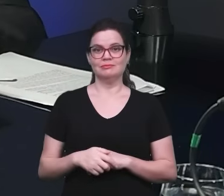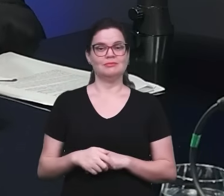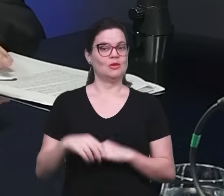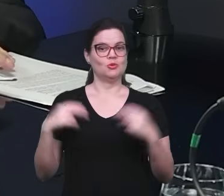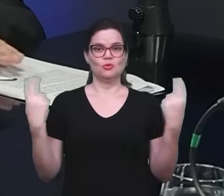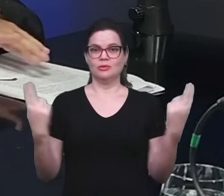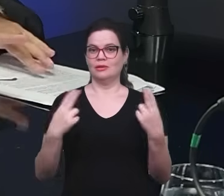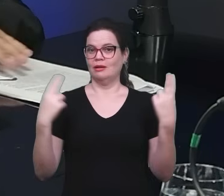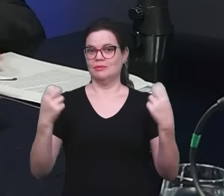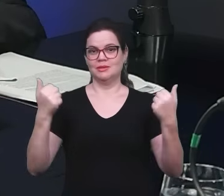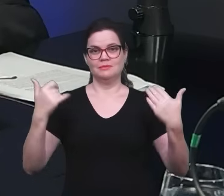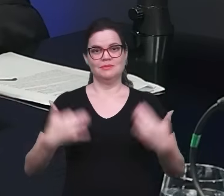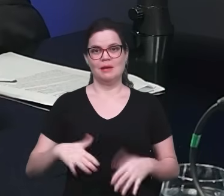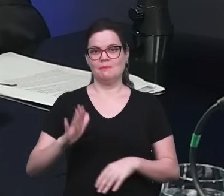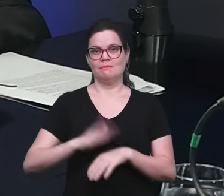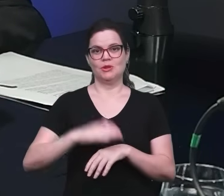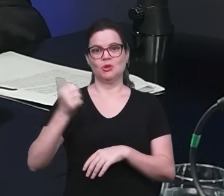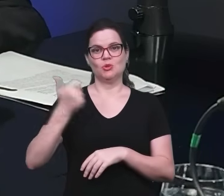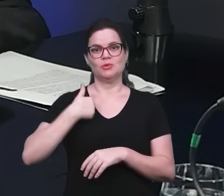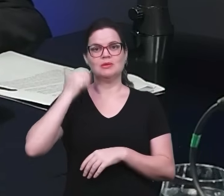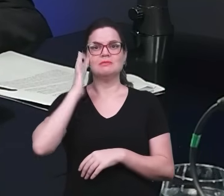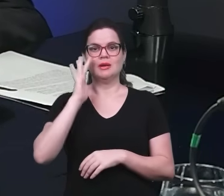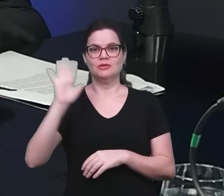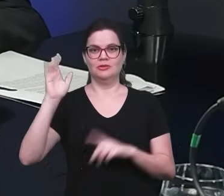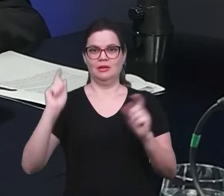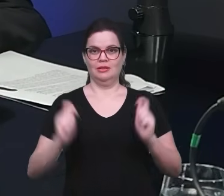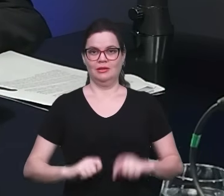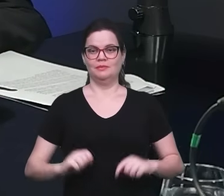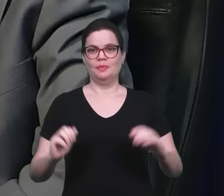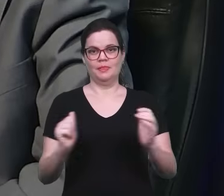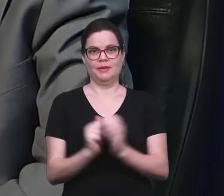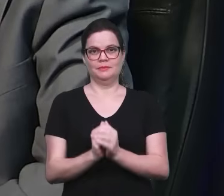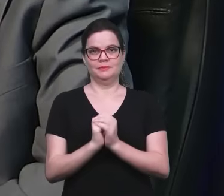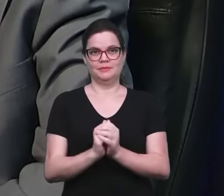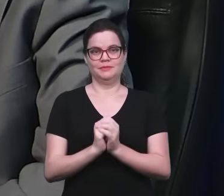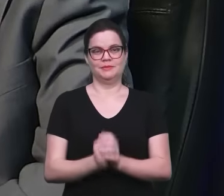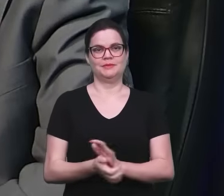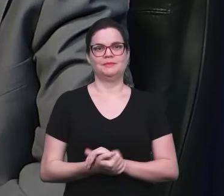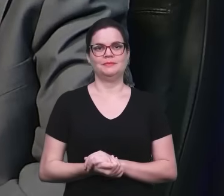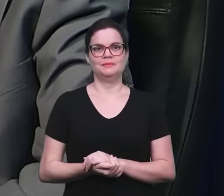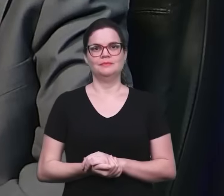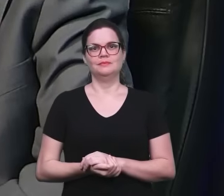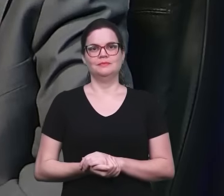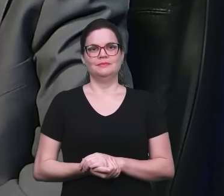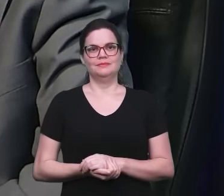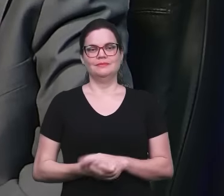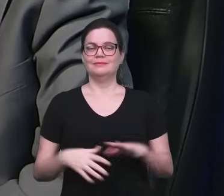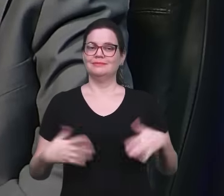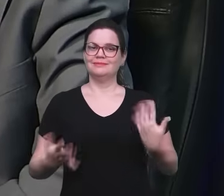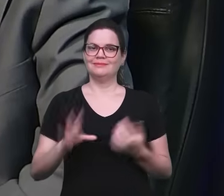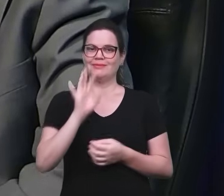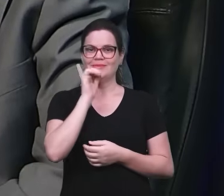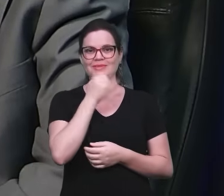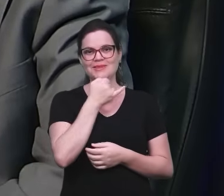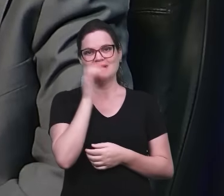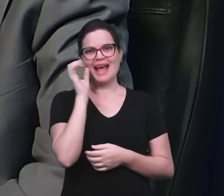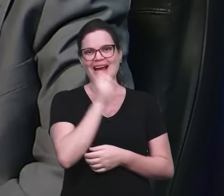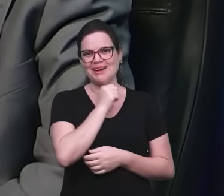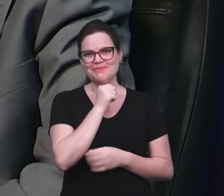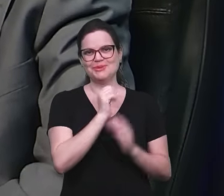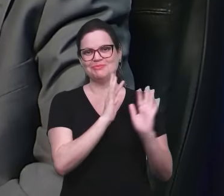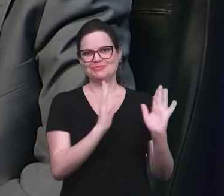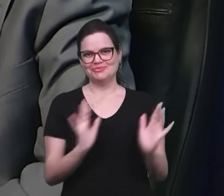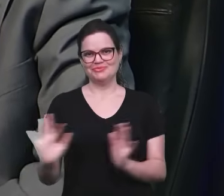é muito além da nossa imaginação. Amém. Meus queridos, nós, infelizmente, passa rápido, né?